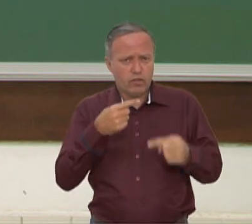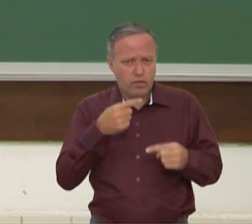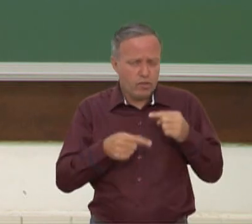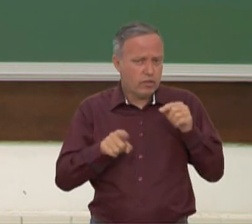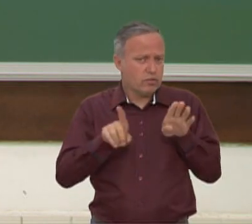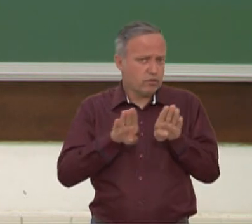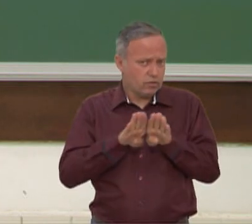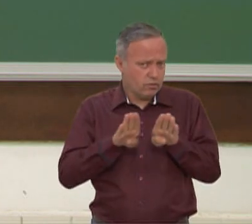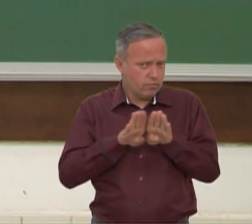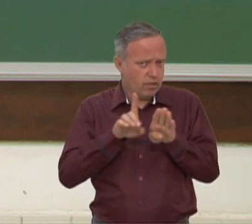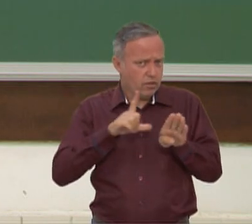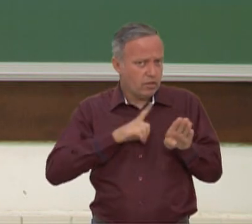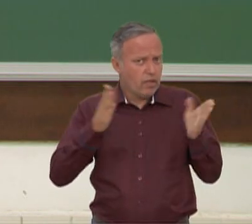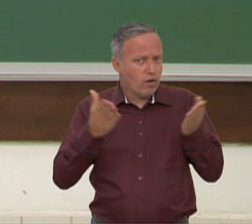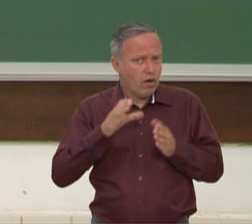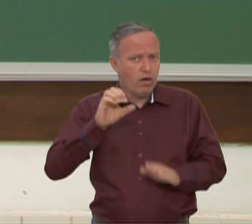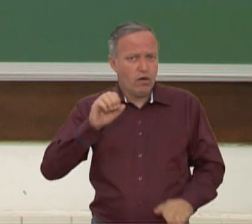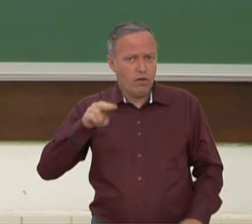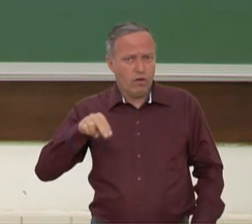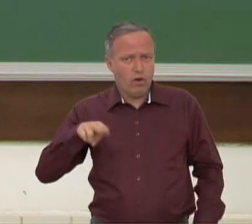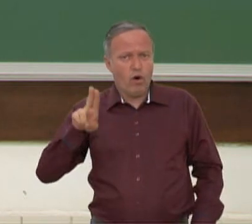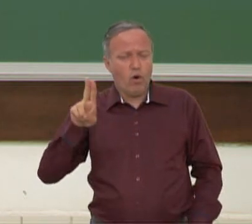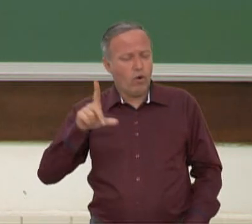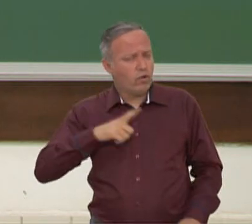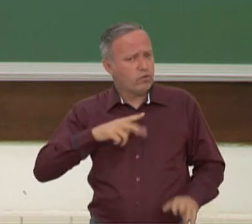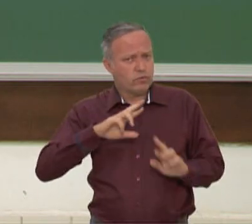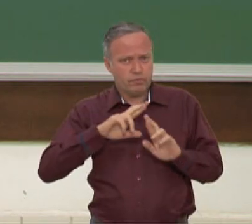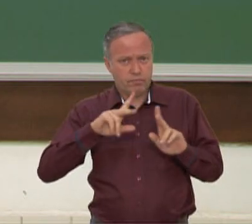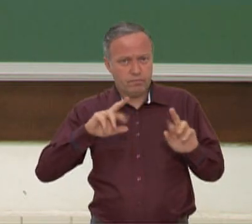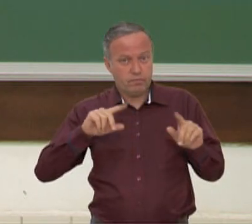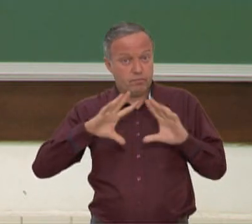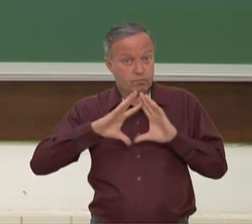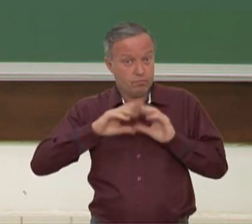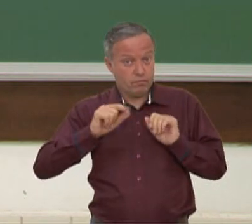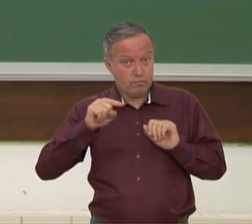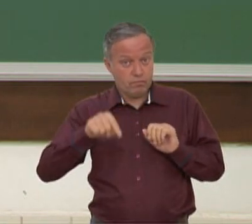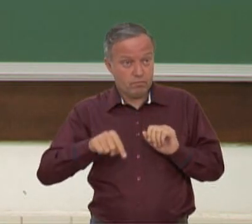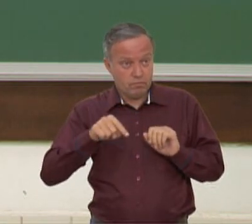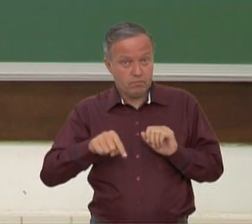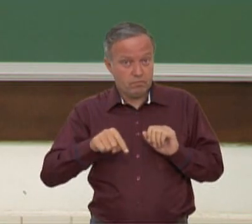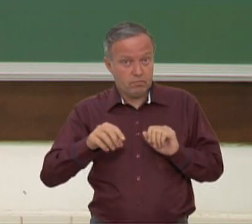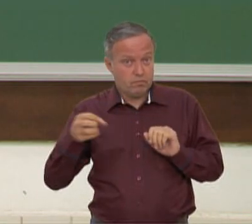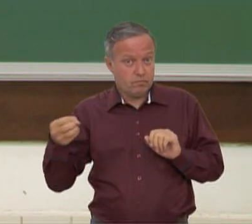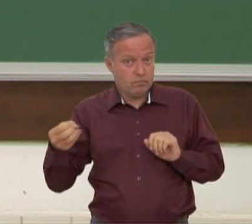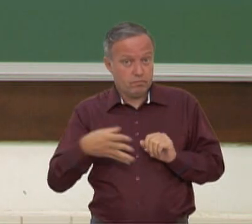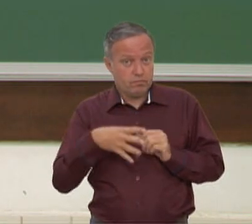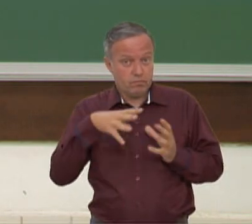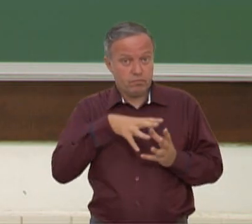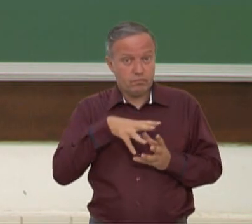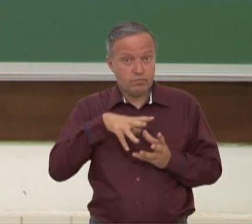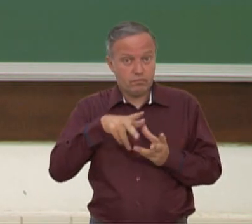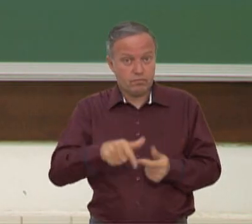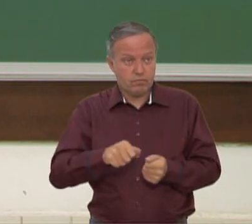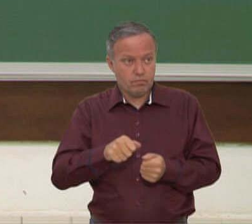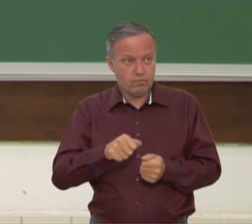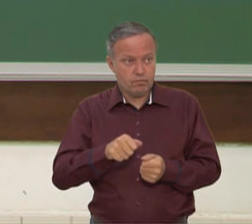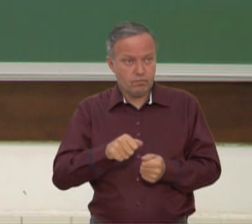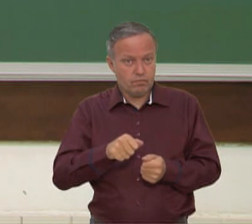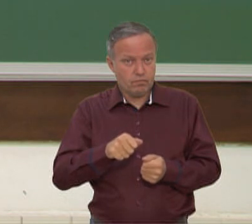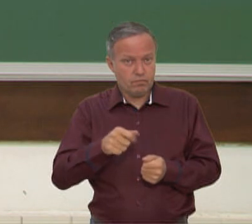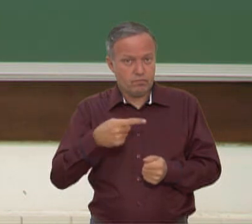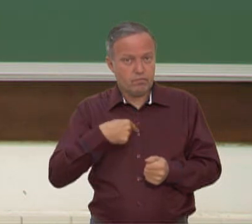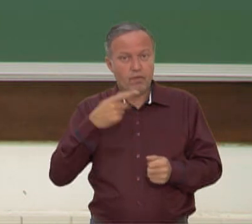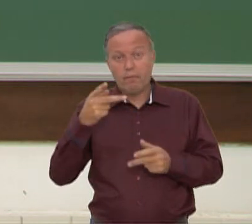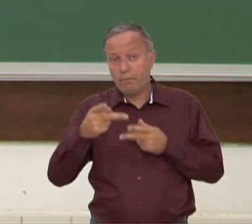Conselho de Segurança da ONU. Então, todas essas consequências são relacionadas aí a essa nova ordem mundial. E a